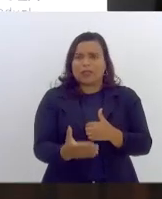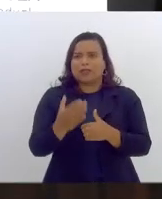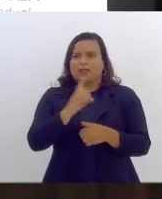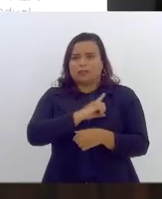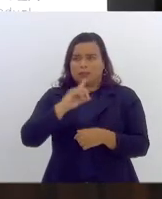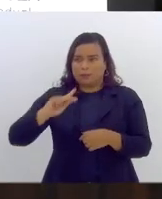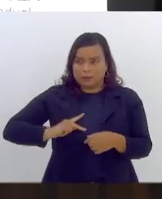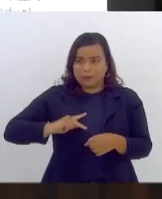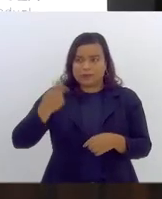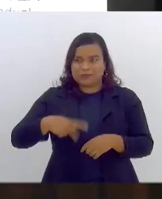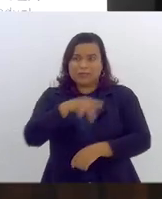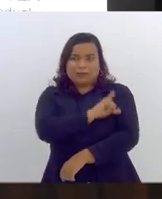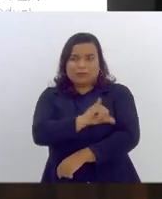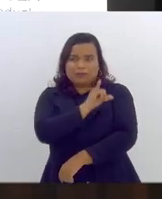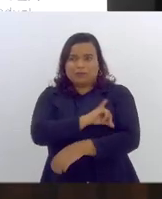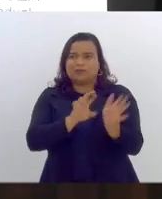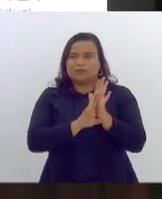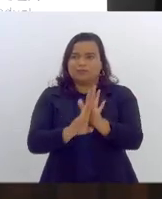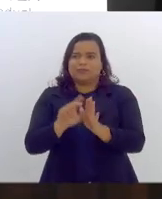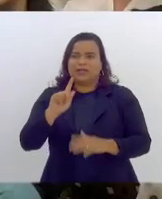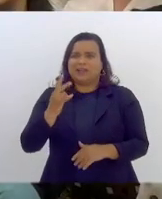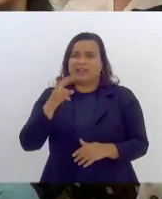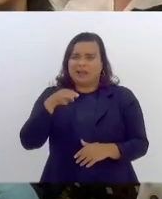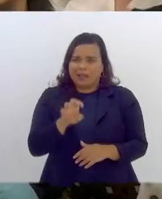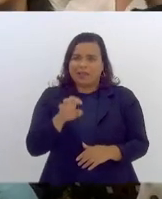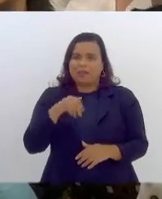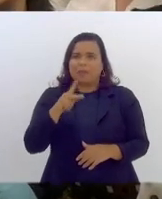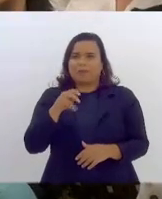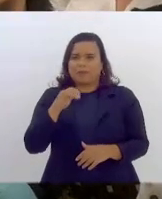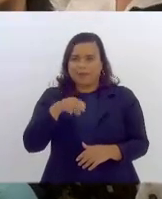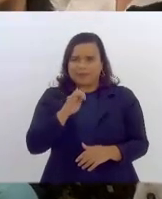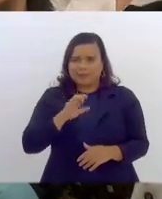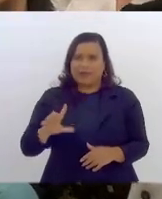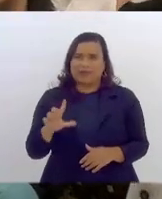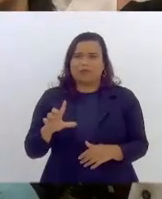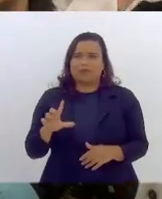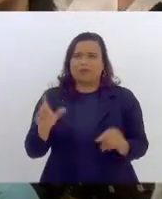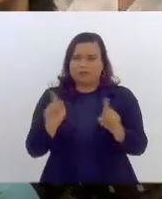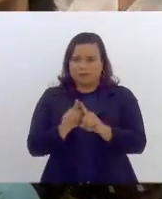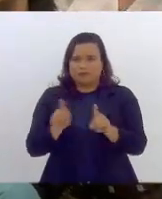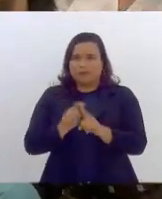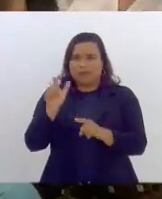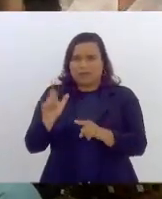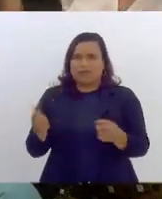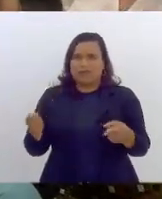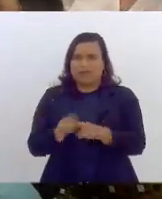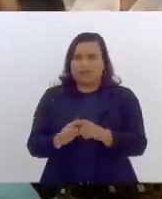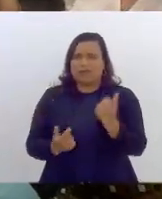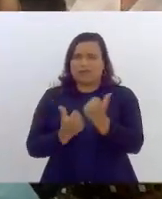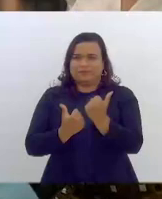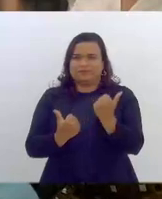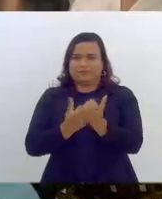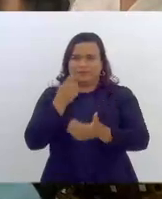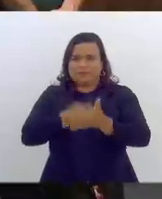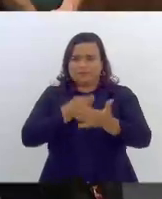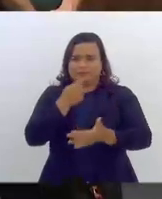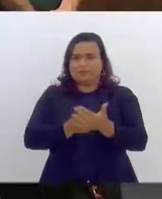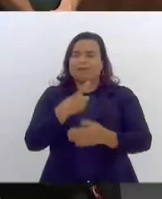Rio de Janeiro, no nome de Guilherme Pimentel, que é um parceiro muito na luta